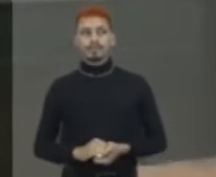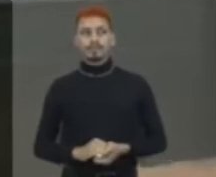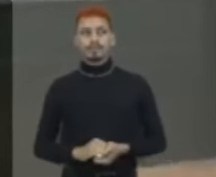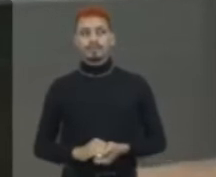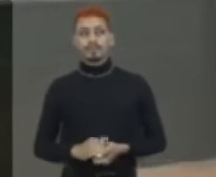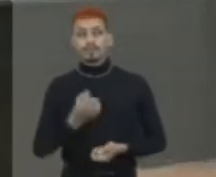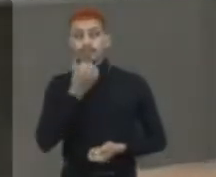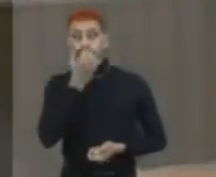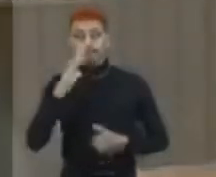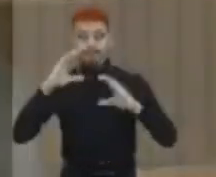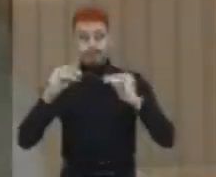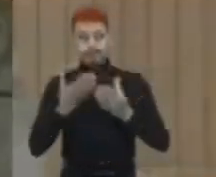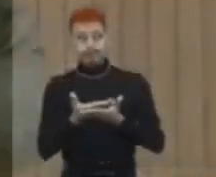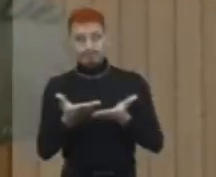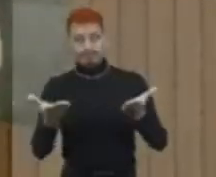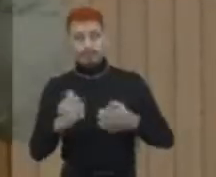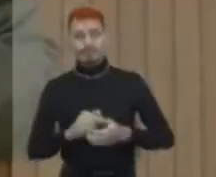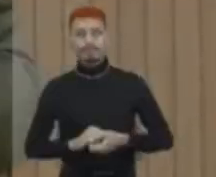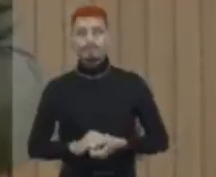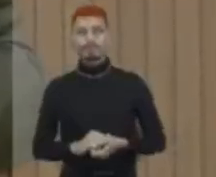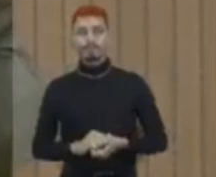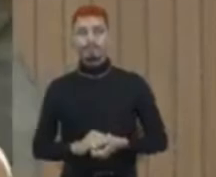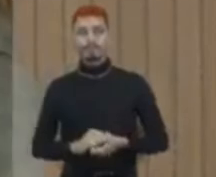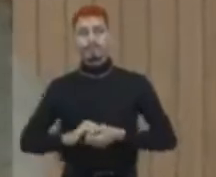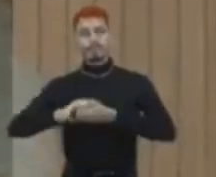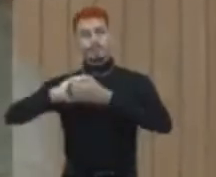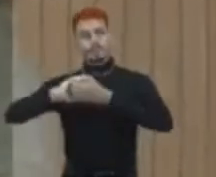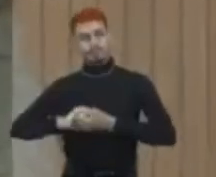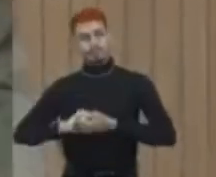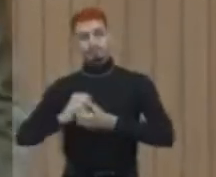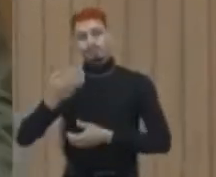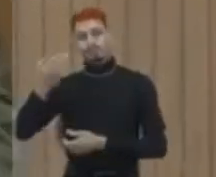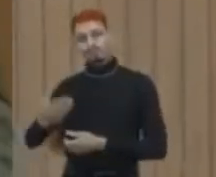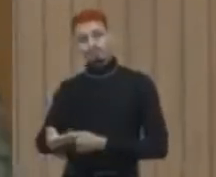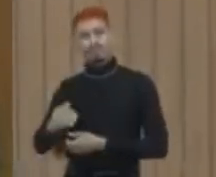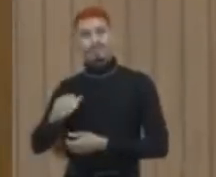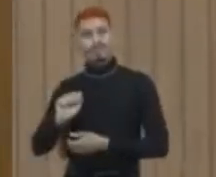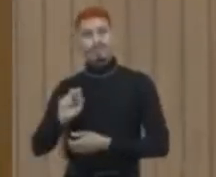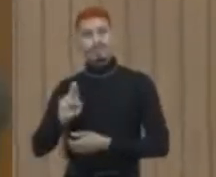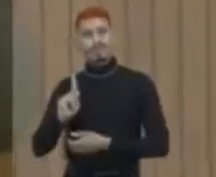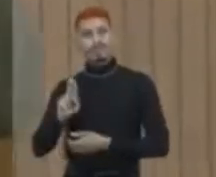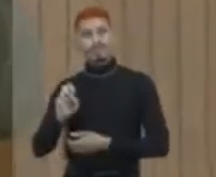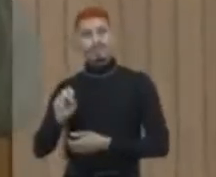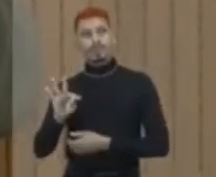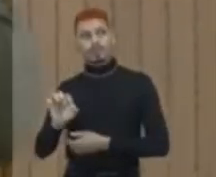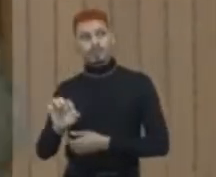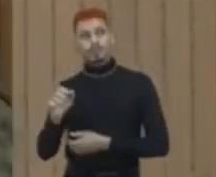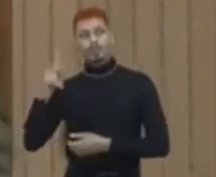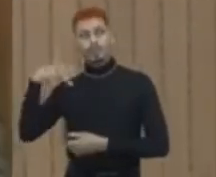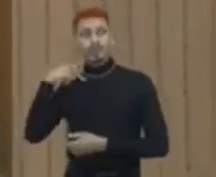Boa noite a todos. Eu cumprimento o doutor Augusto Aras, Procurador-Geral da República.